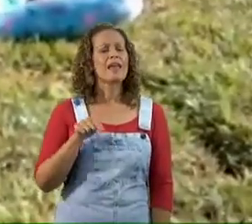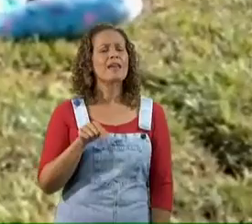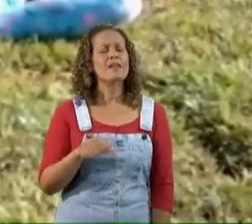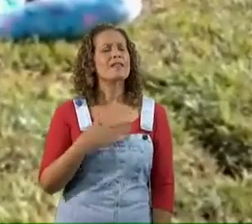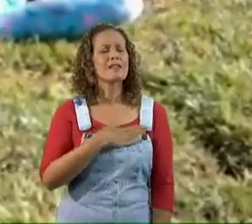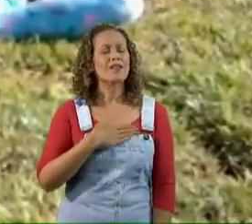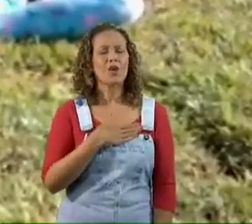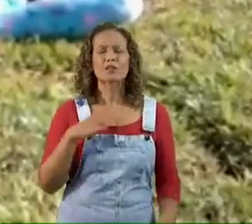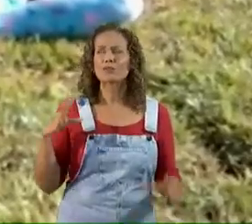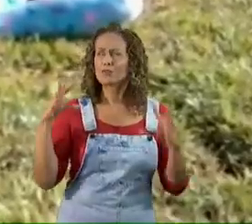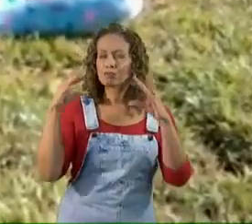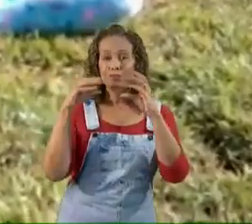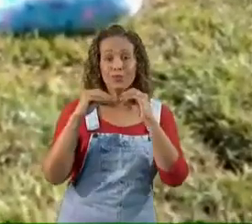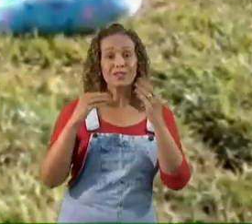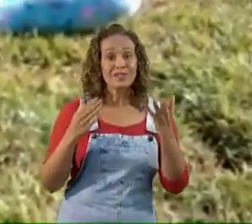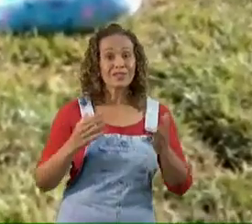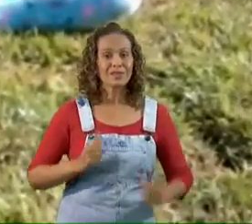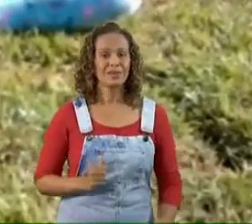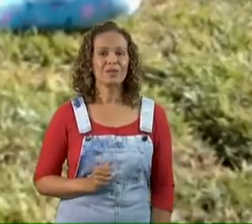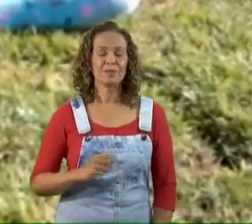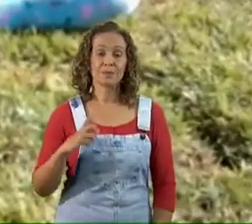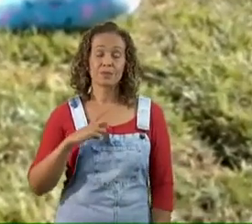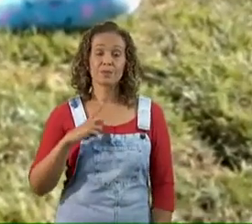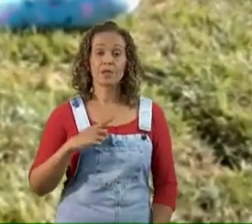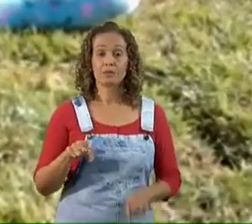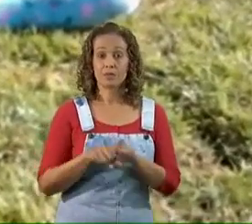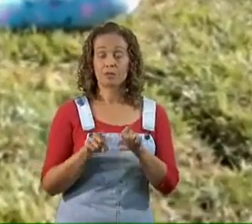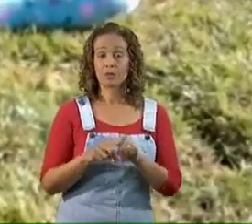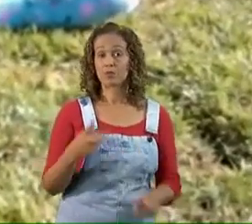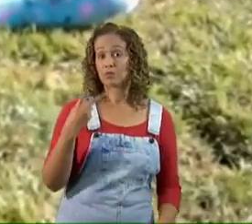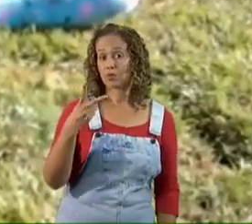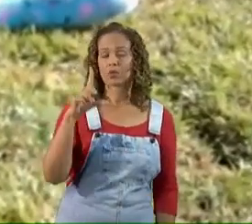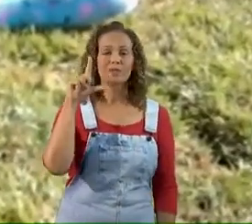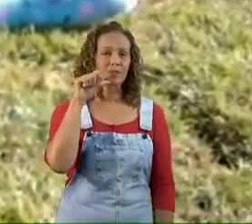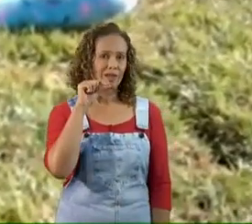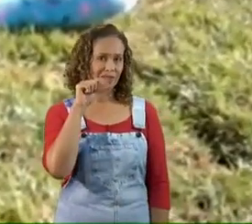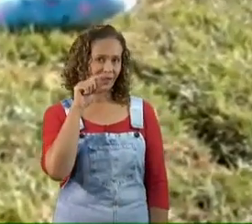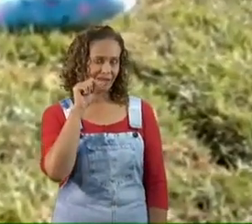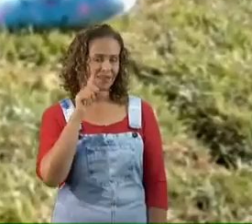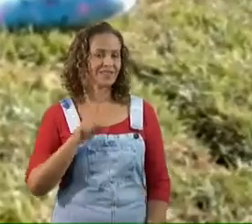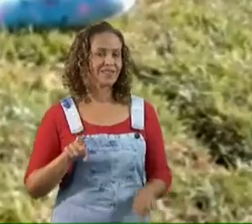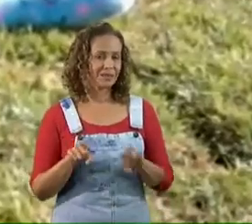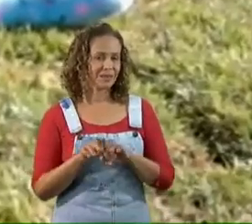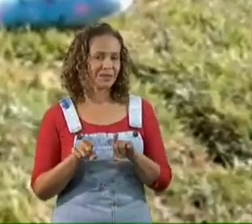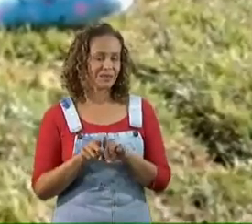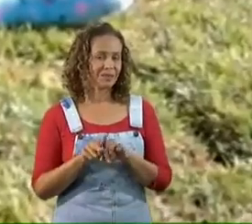temos mais animaizinhos. Dois passarinhos, o pudim, o pão de mel.